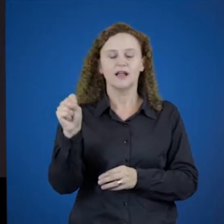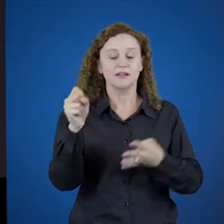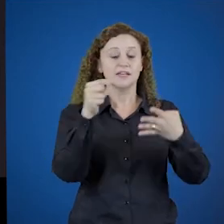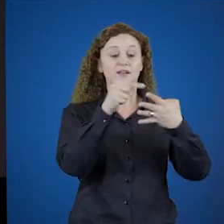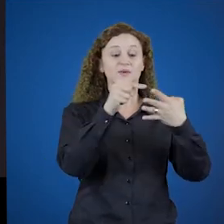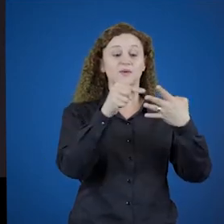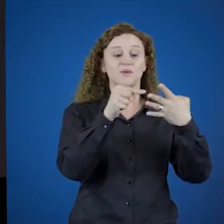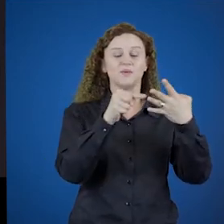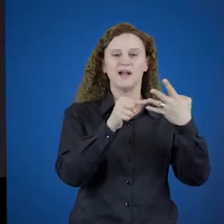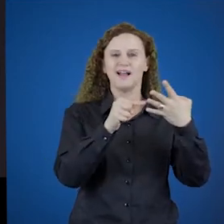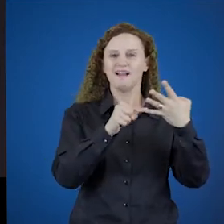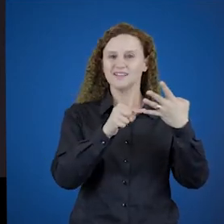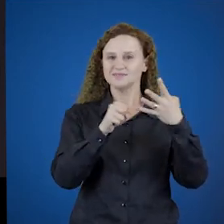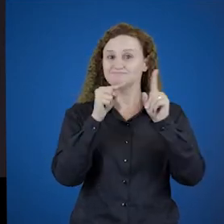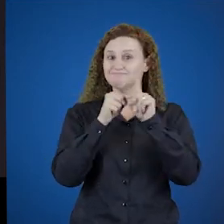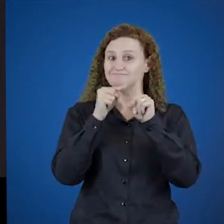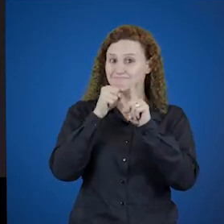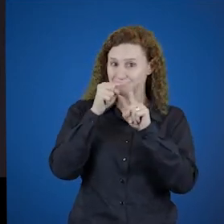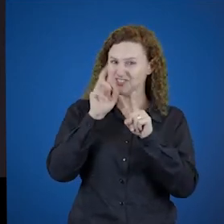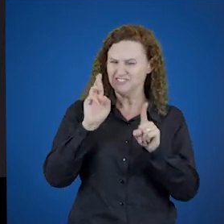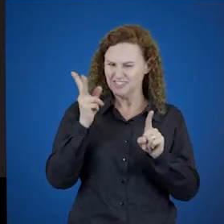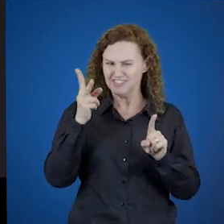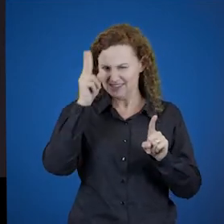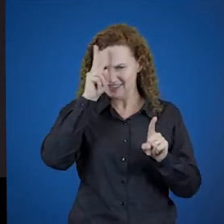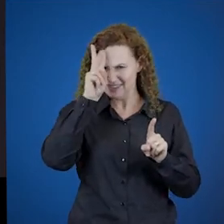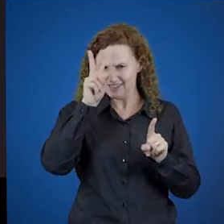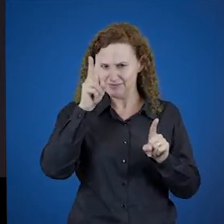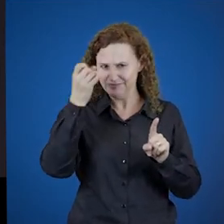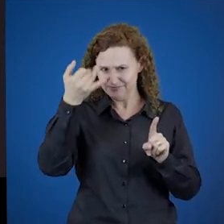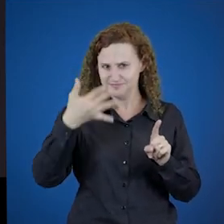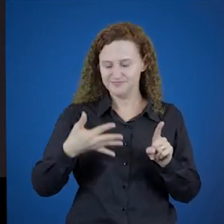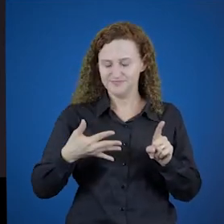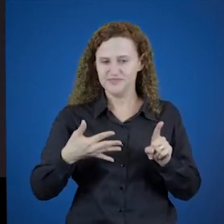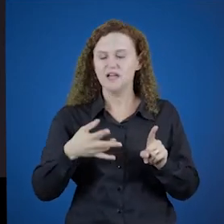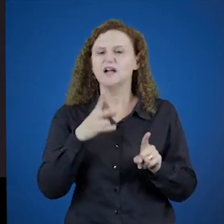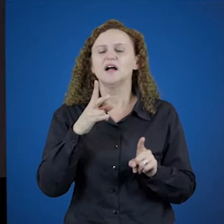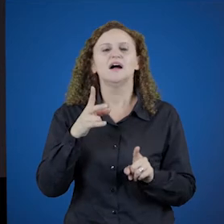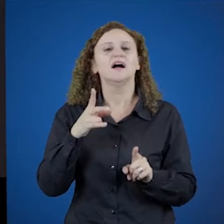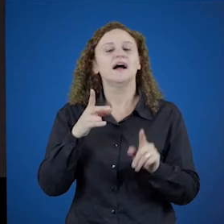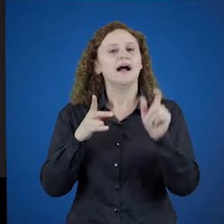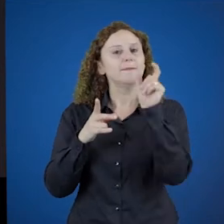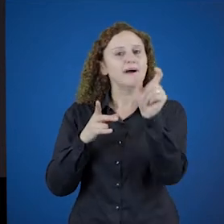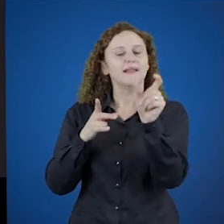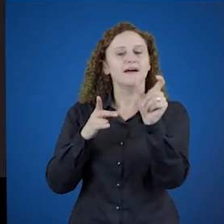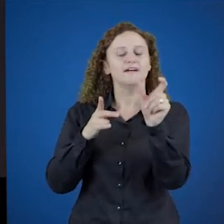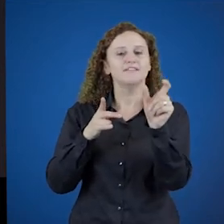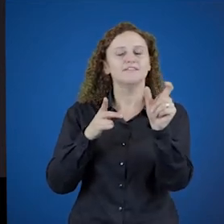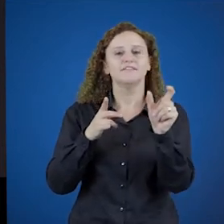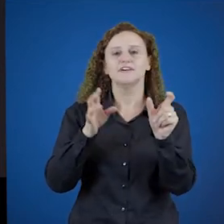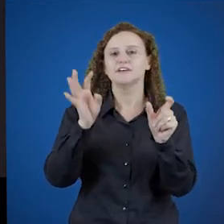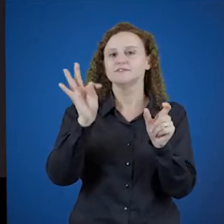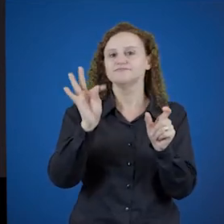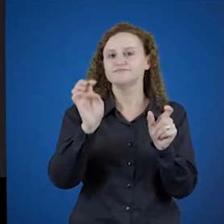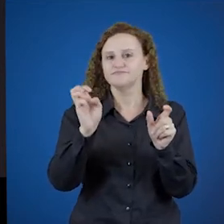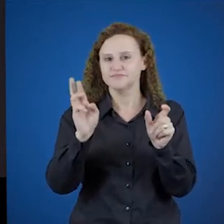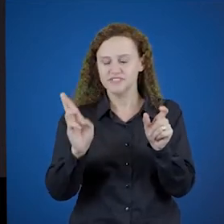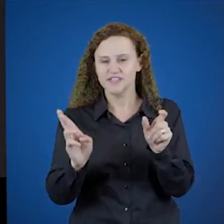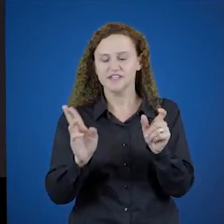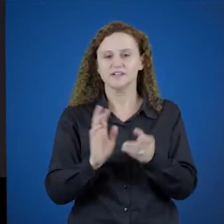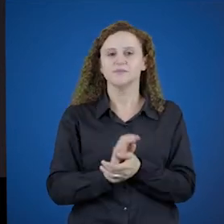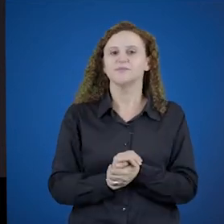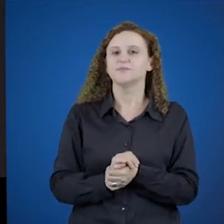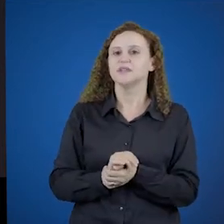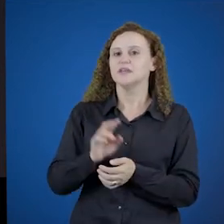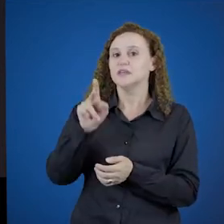de 4 maneiras diferentes as palavras terminadas em er tem o vocativo singular